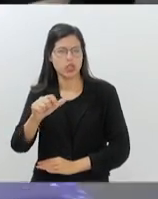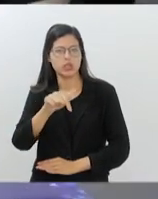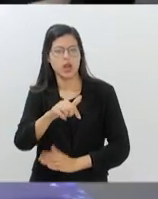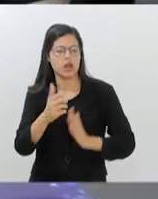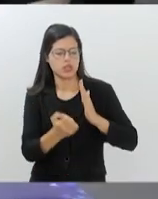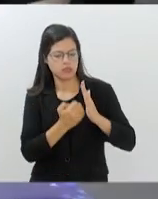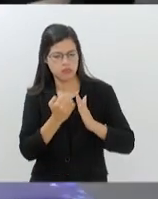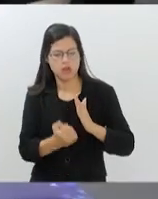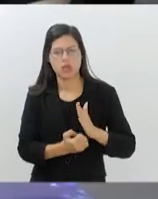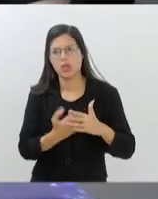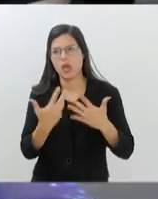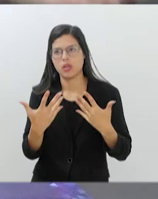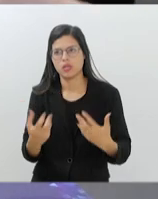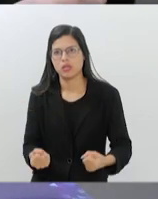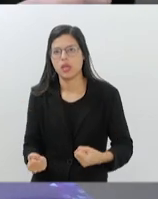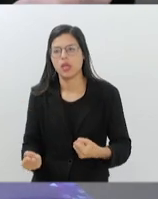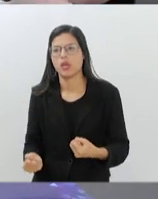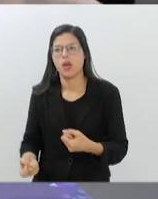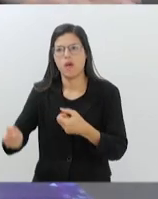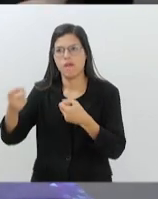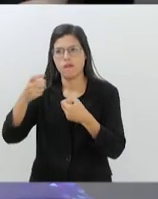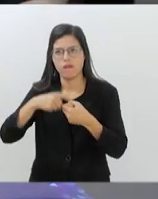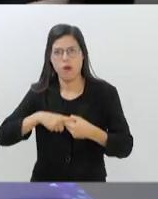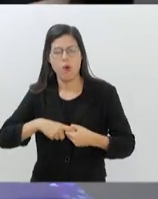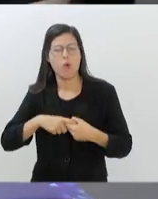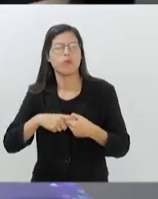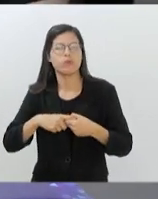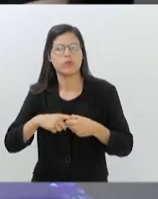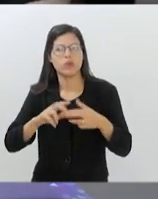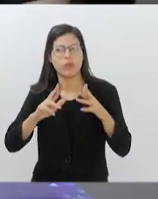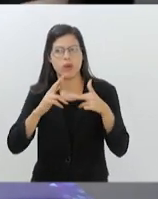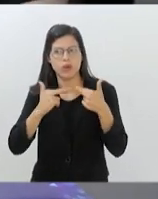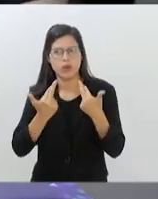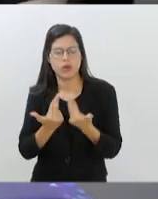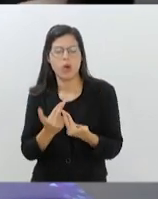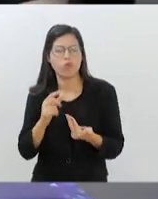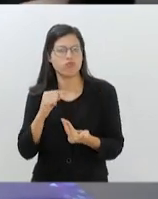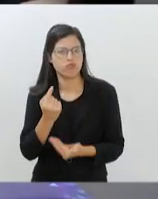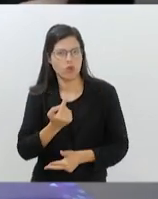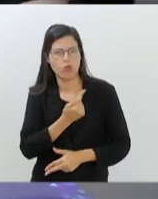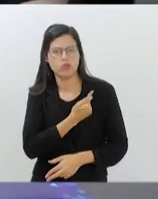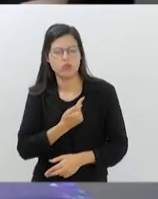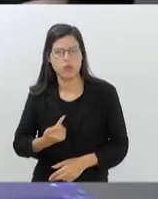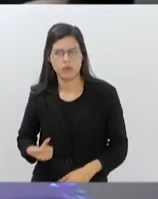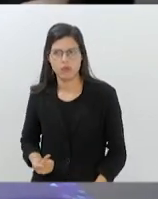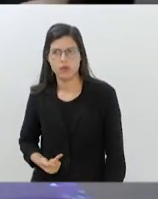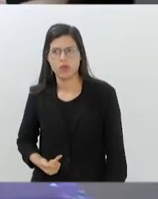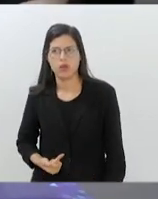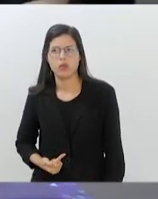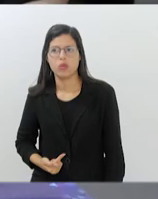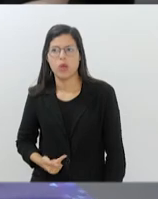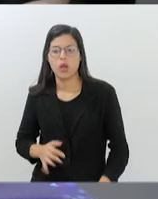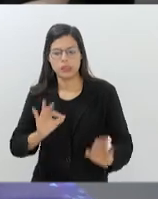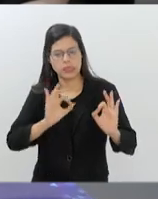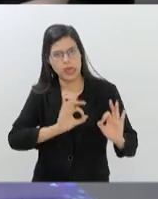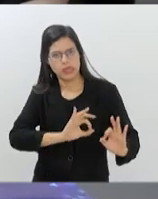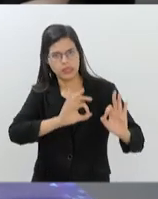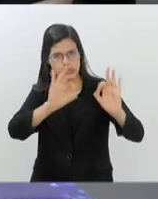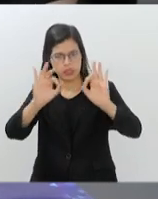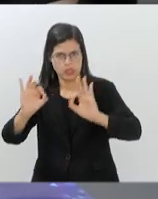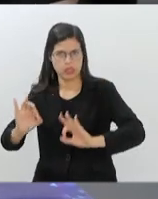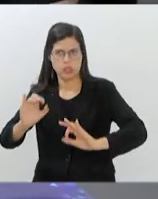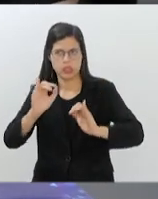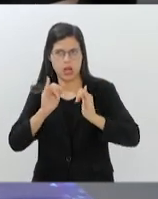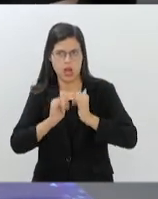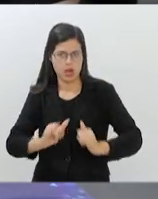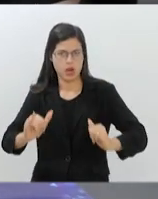retomam ao governo junto com os técnicos da secretaria Fin conosco que participamos também do para que a gente assista ali as campanhas E